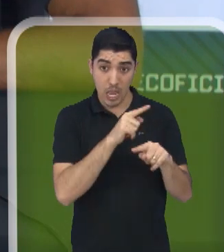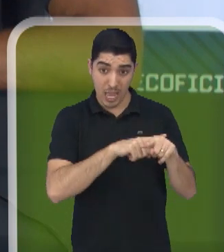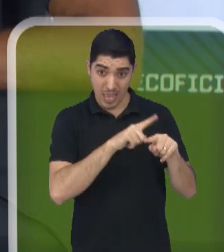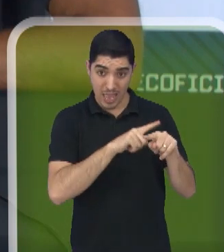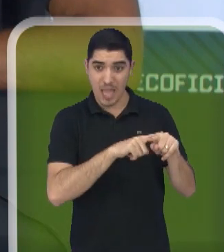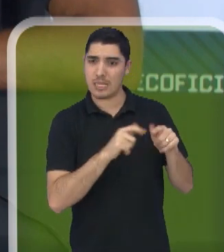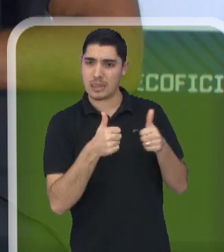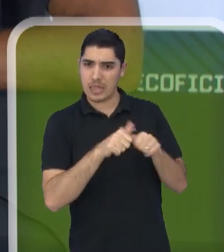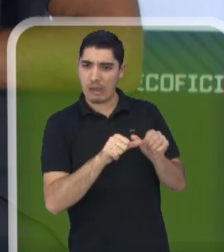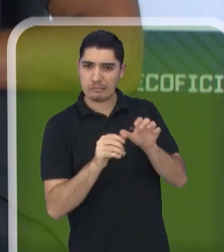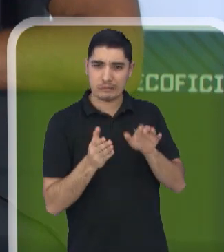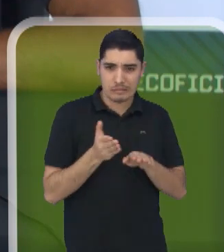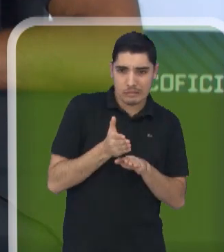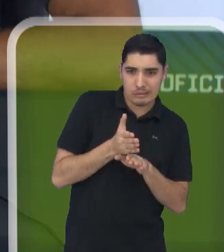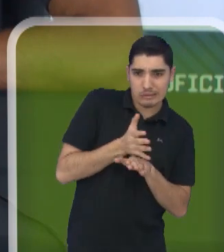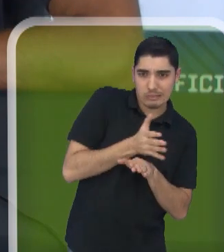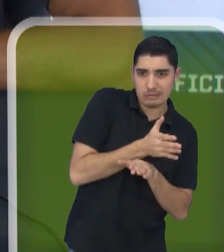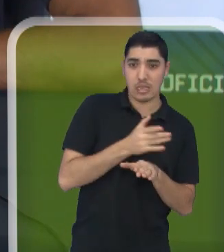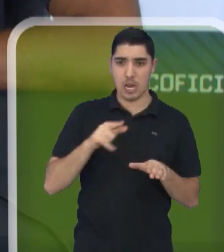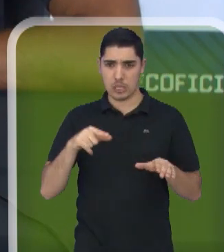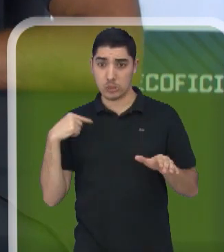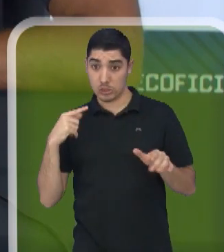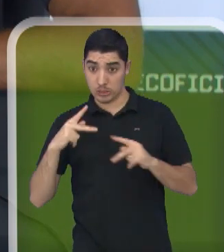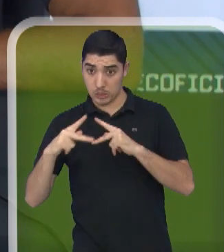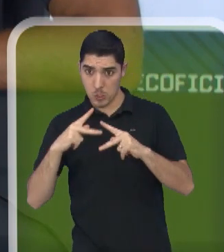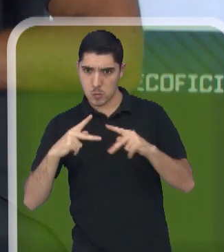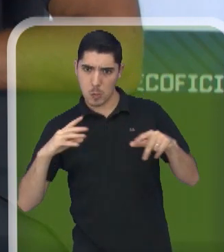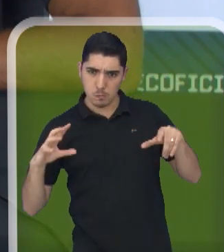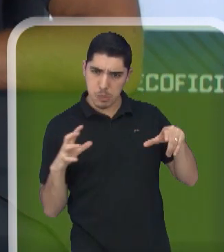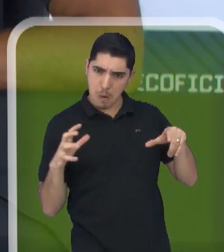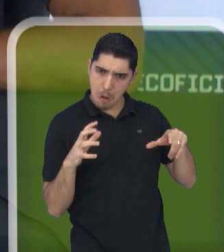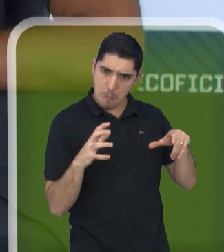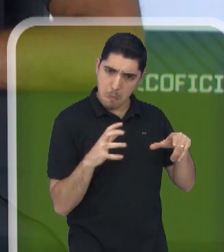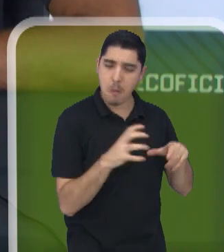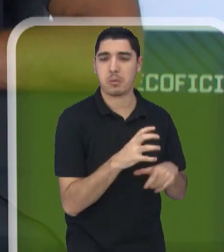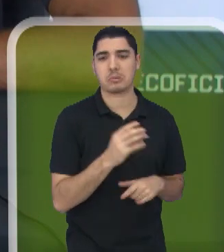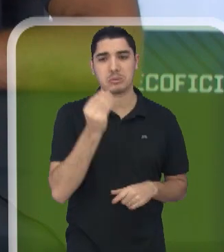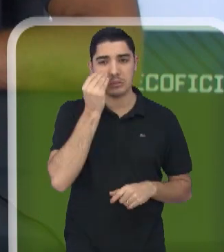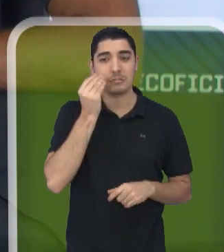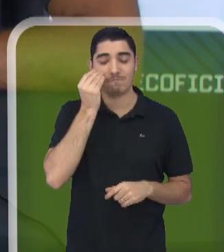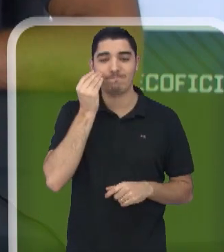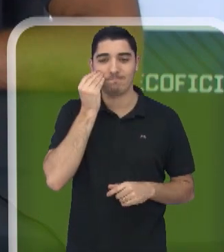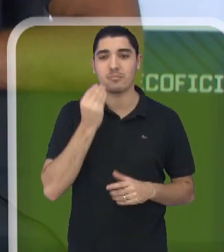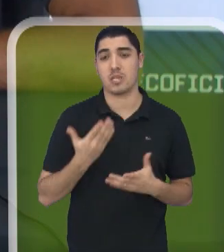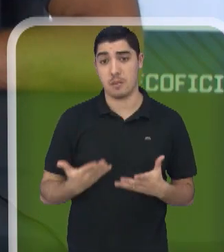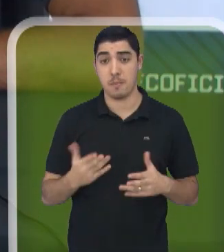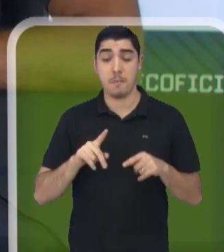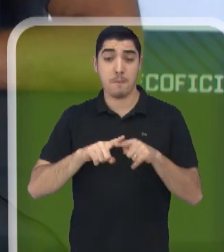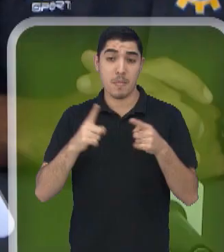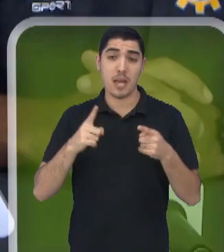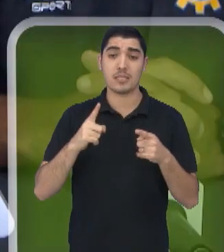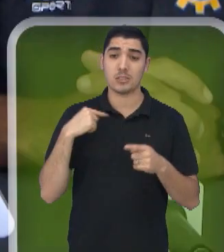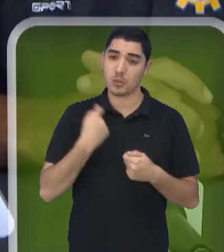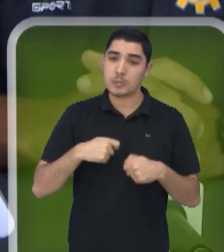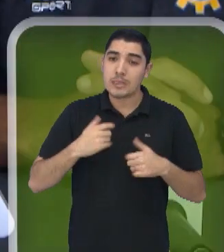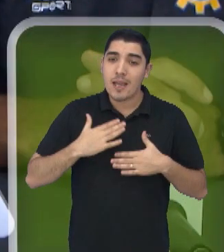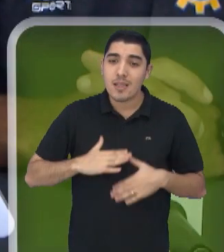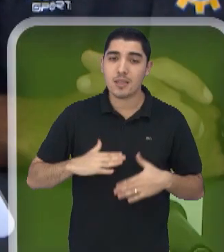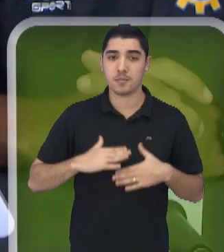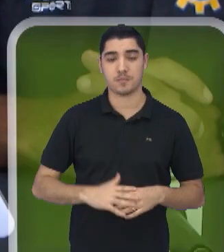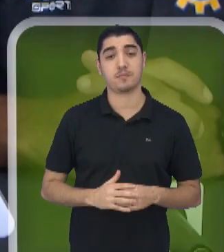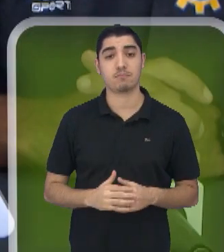mas infelizmente a bola não entrou, né? Mas já trabalhando, que a hora que a bola entrar vai ficar mais fácil, os jogadores vão ter mais tranquilidade.